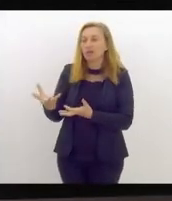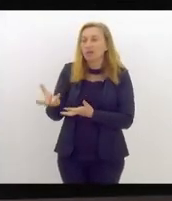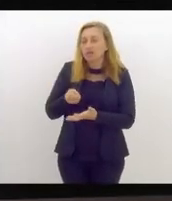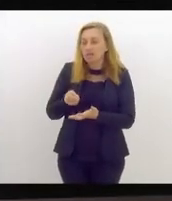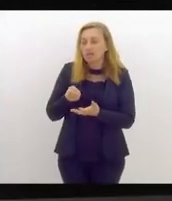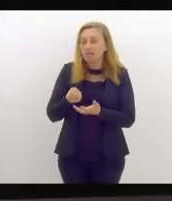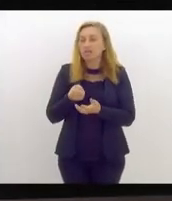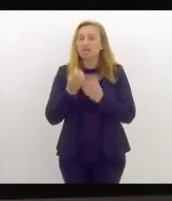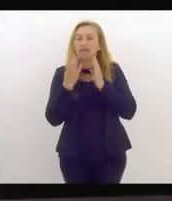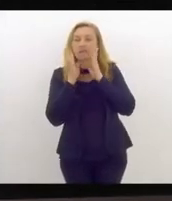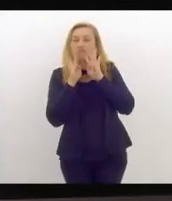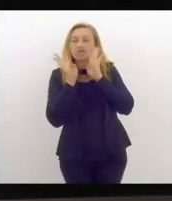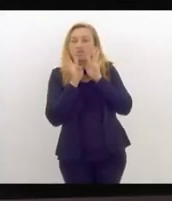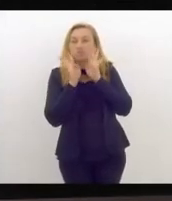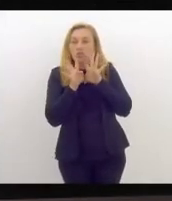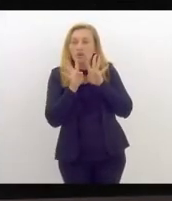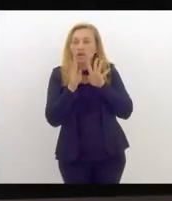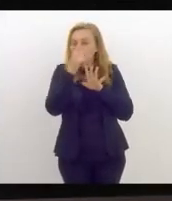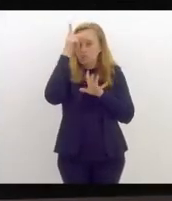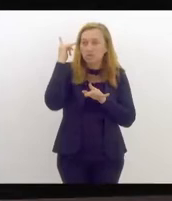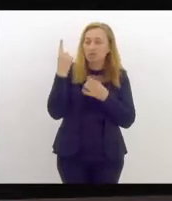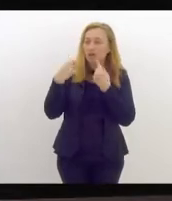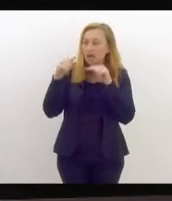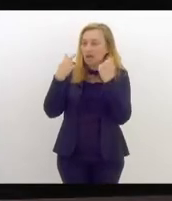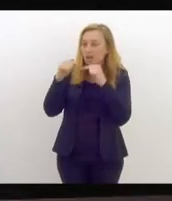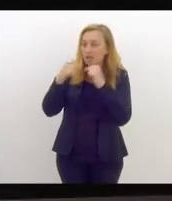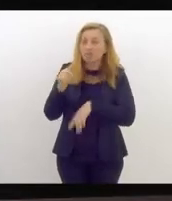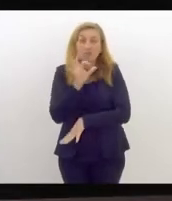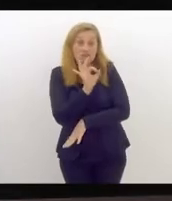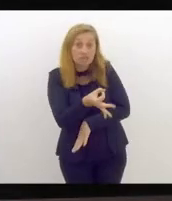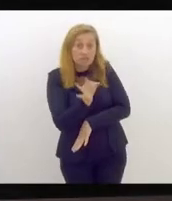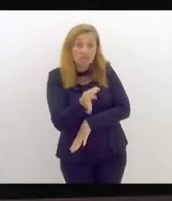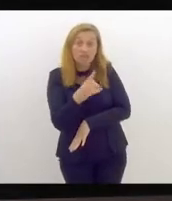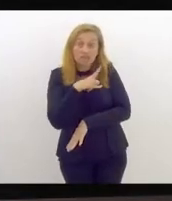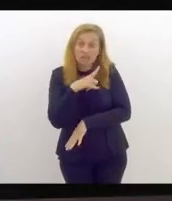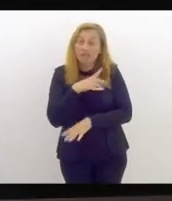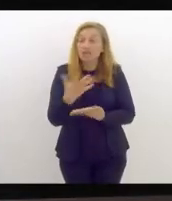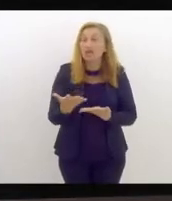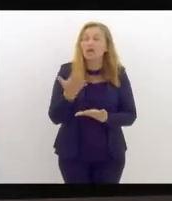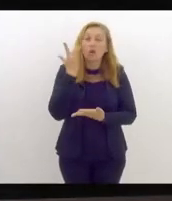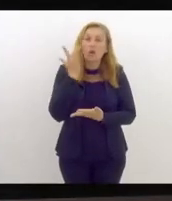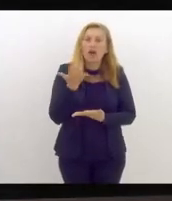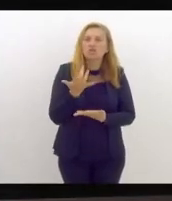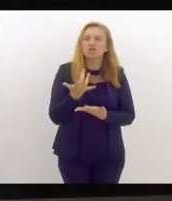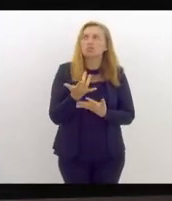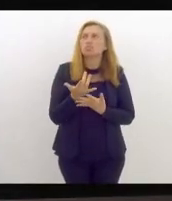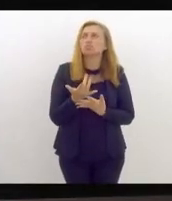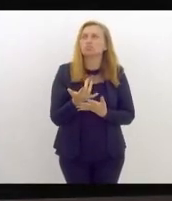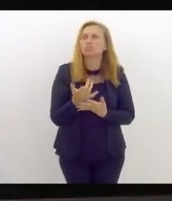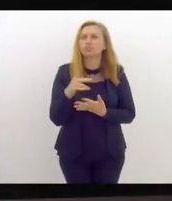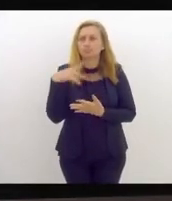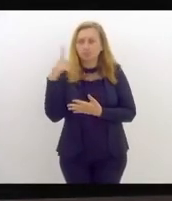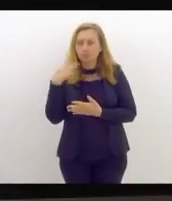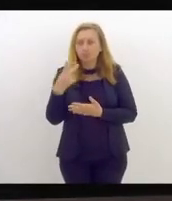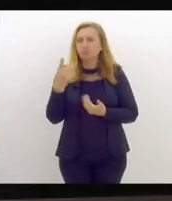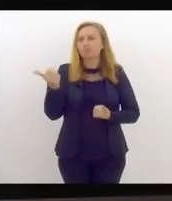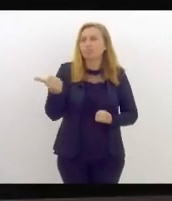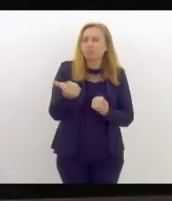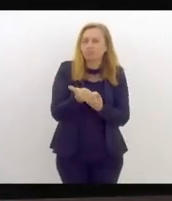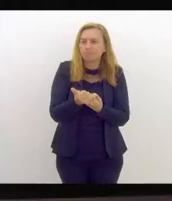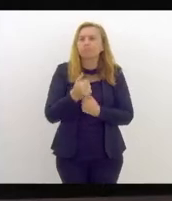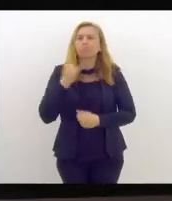Facebook né as pessoas reclamam e com razão e eu acho que esse Parlamento deu vamos dizer assim uma colaboração